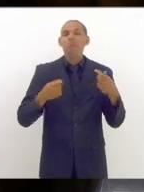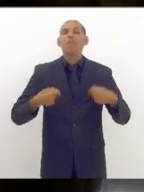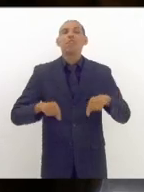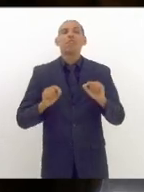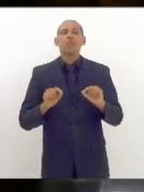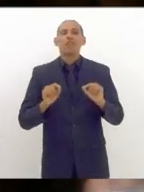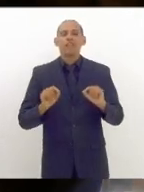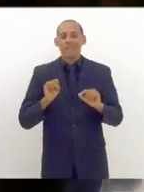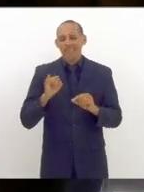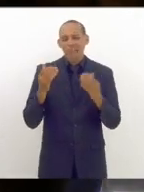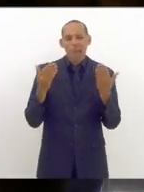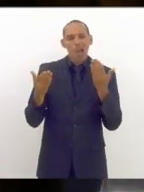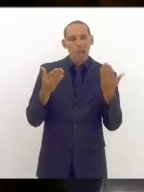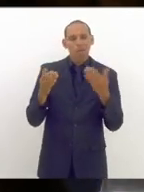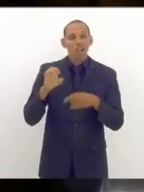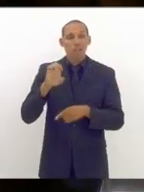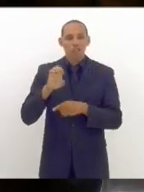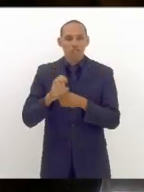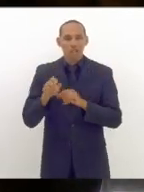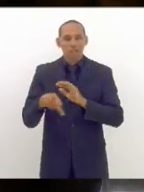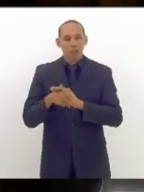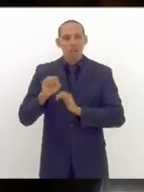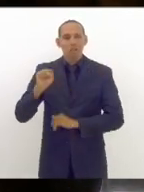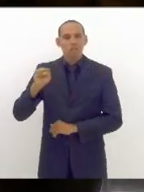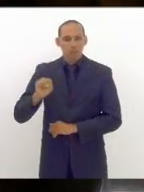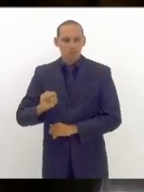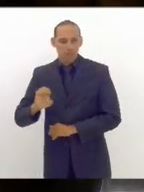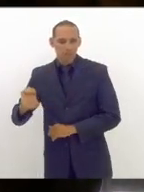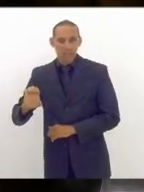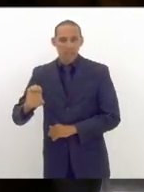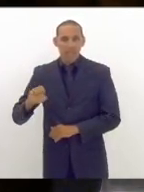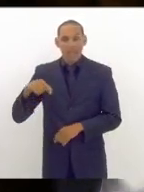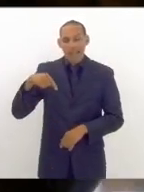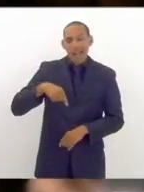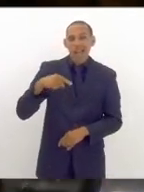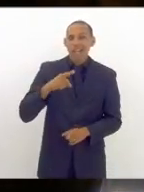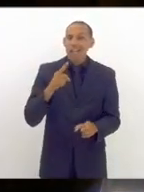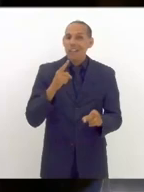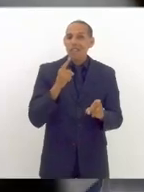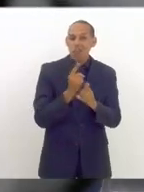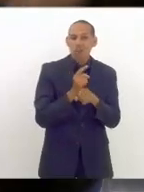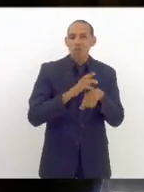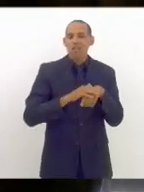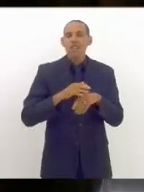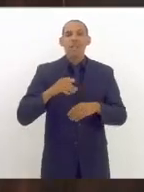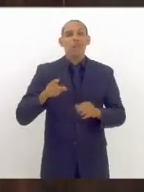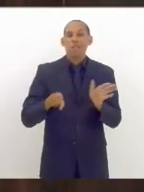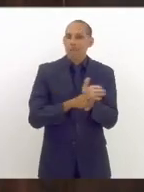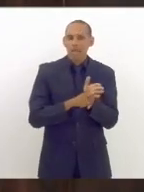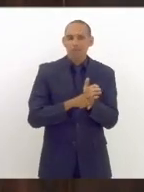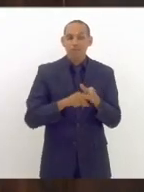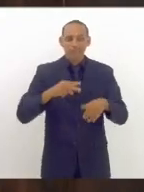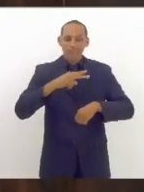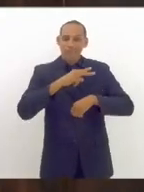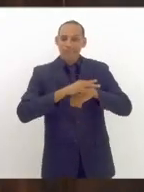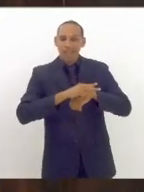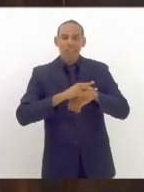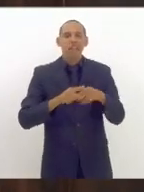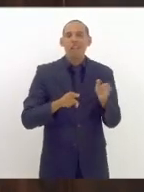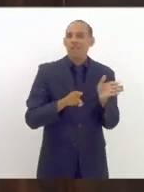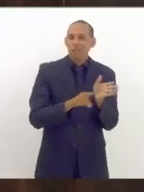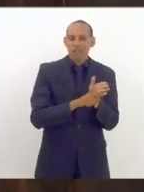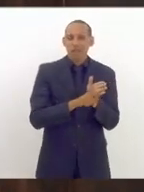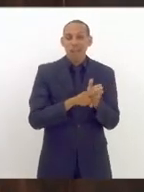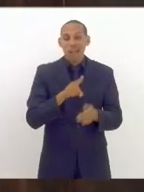gente compara com os estados do Sudeste, é o que menos diagnostica, é o que menos interna e é o que proporcionalmente mais